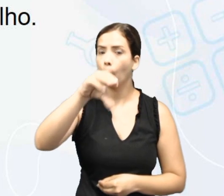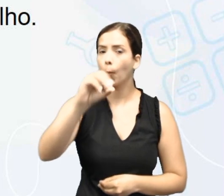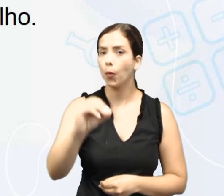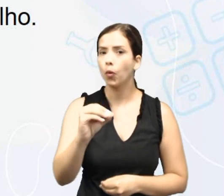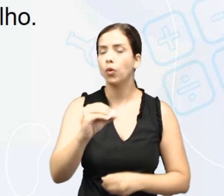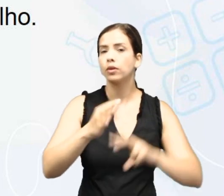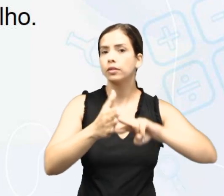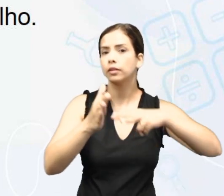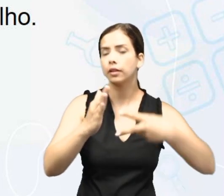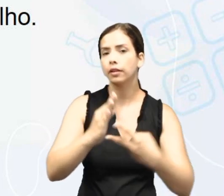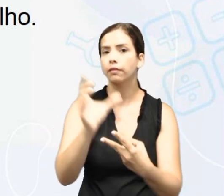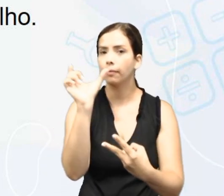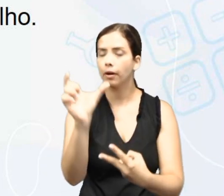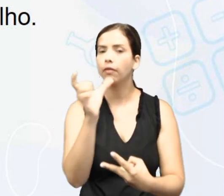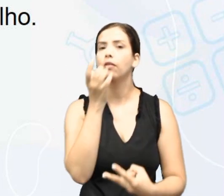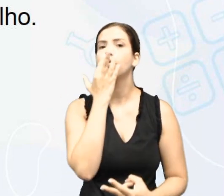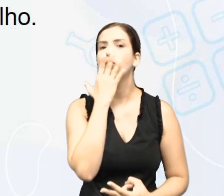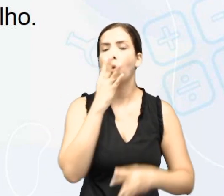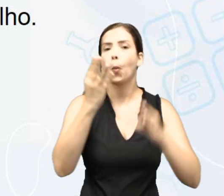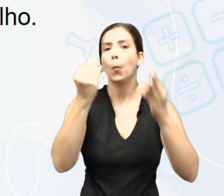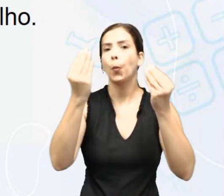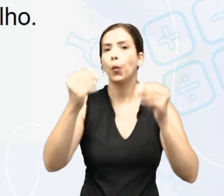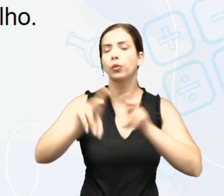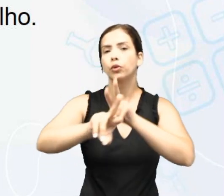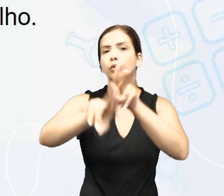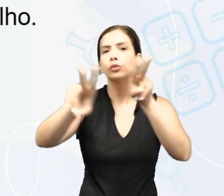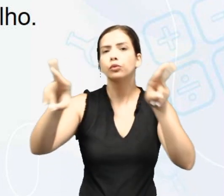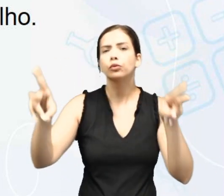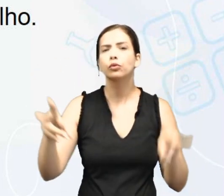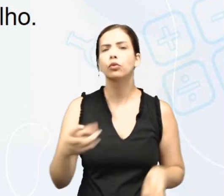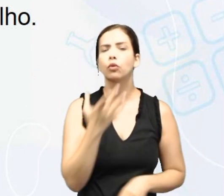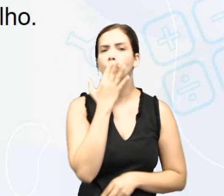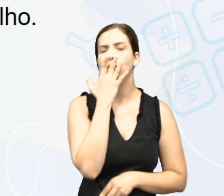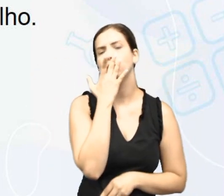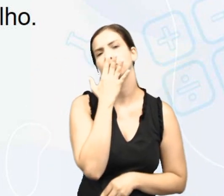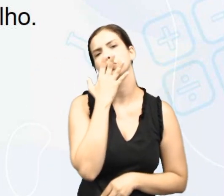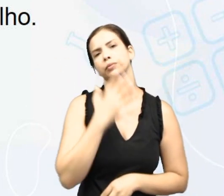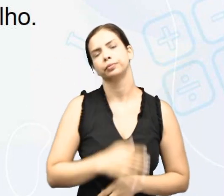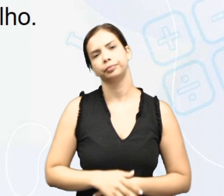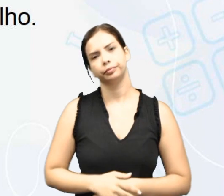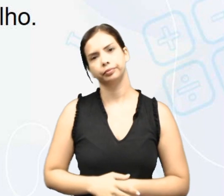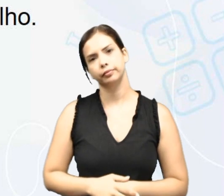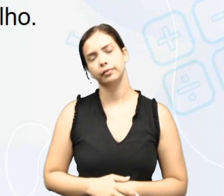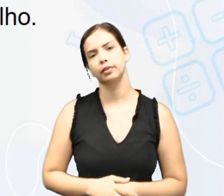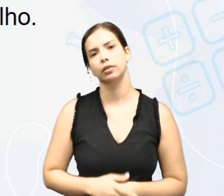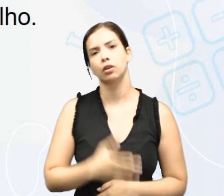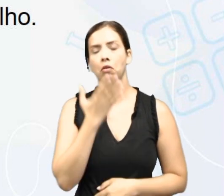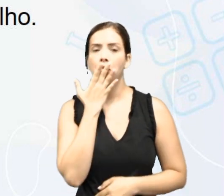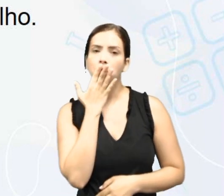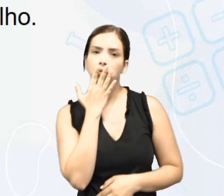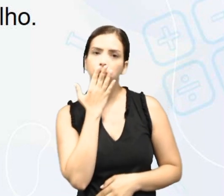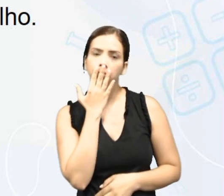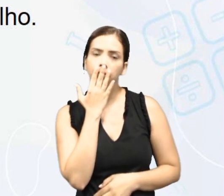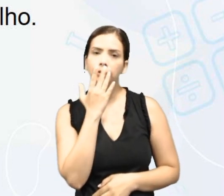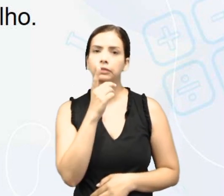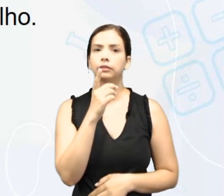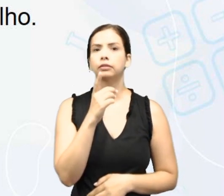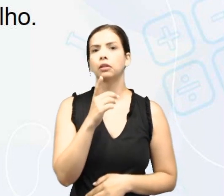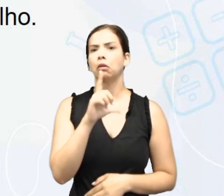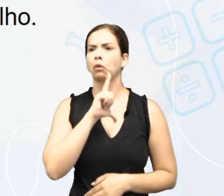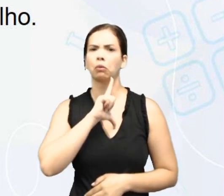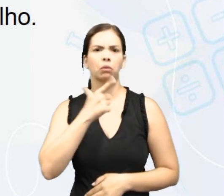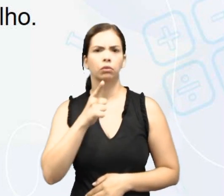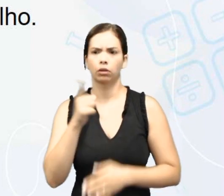significa muitas cores. É o emprego de várias cores com ou sem ordem estabelecida,